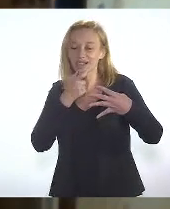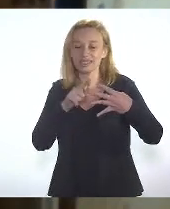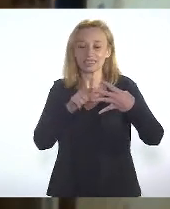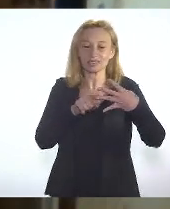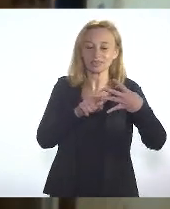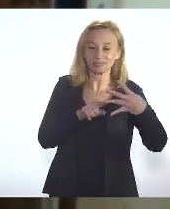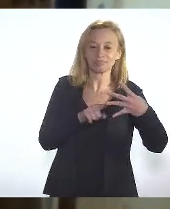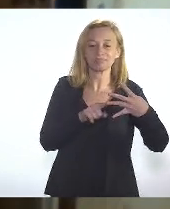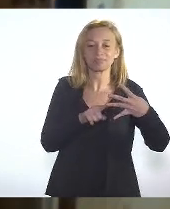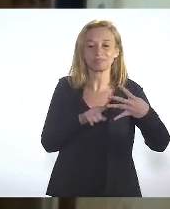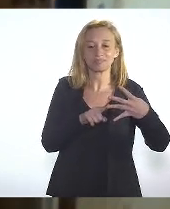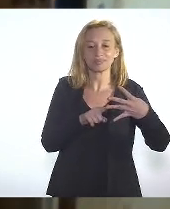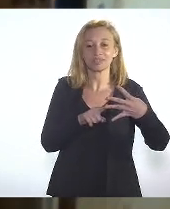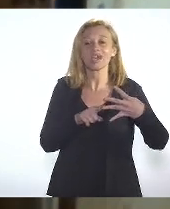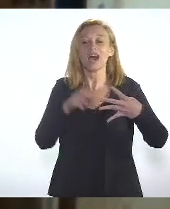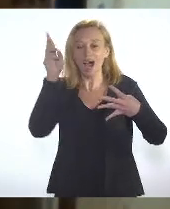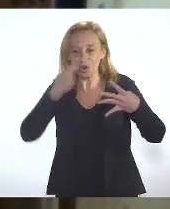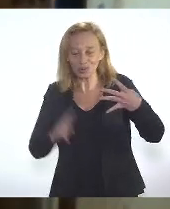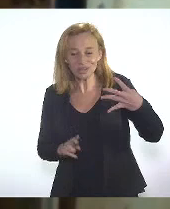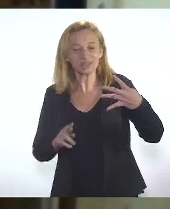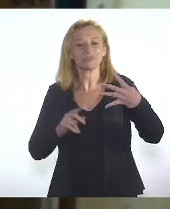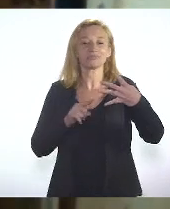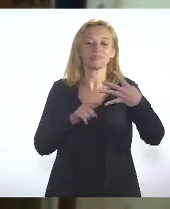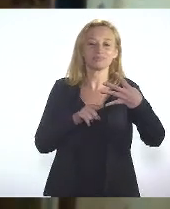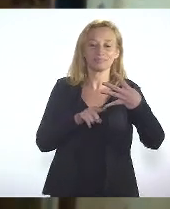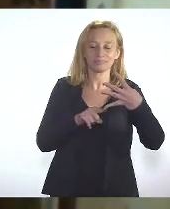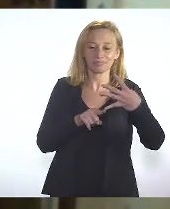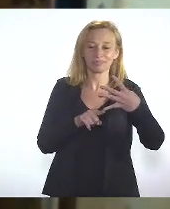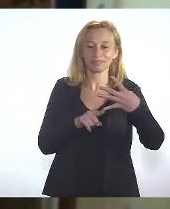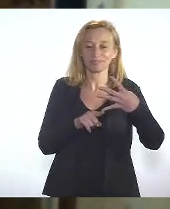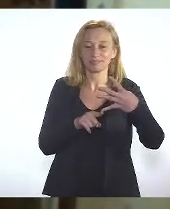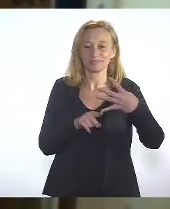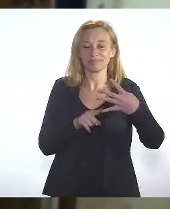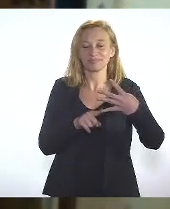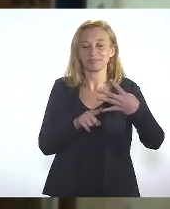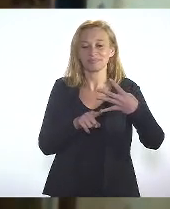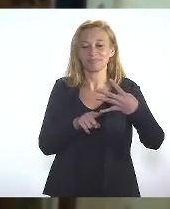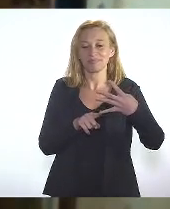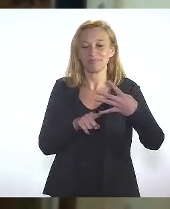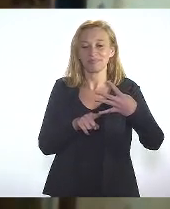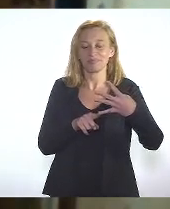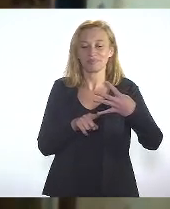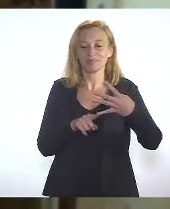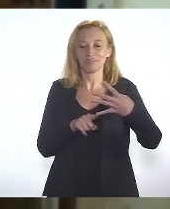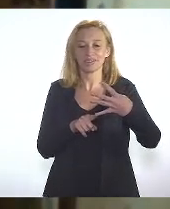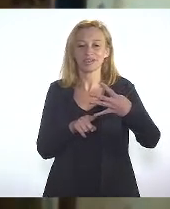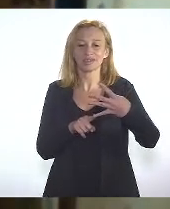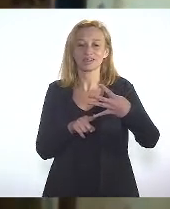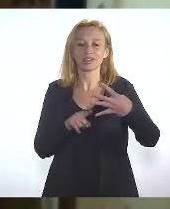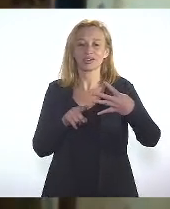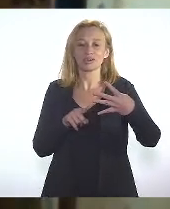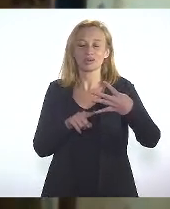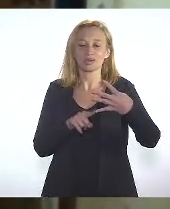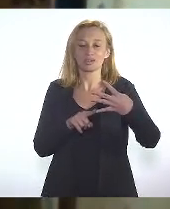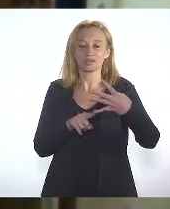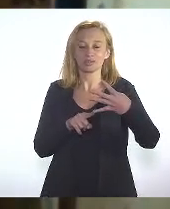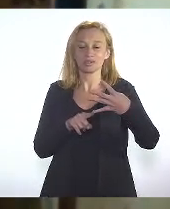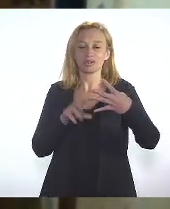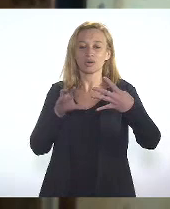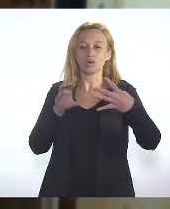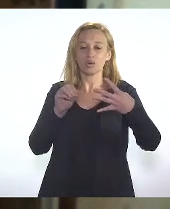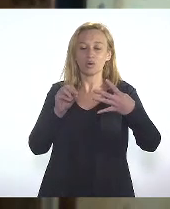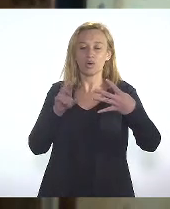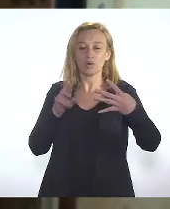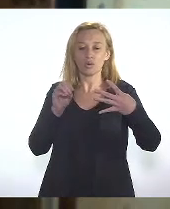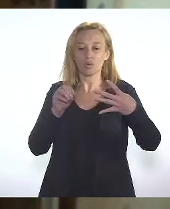Oxford, a russa, a Sputnik e a Coronavac, porque essas são as 4